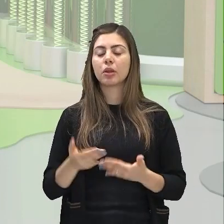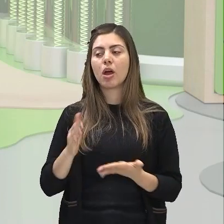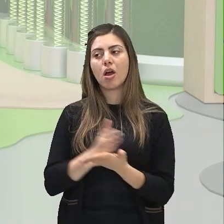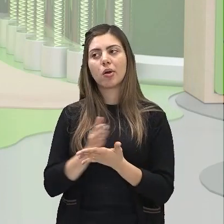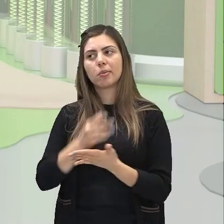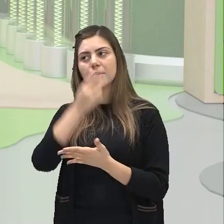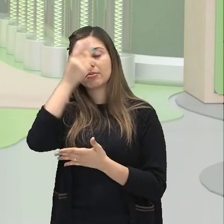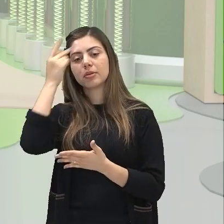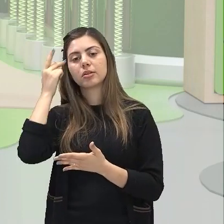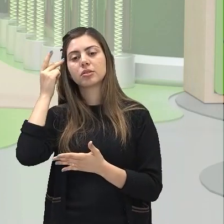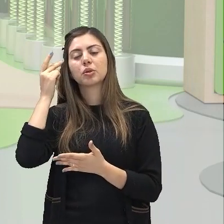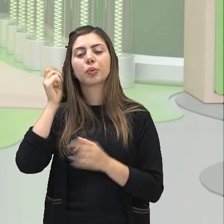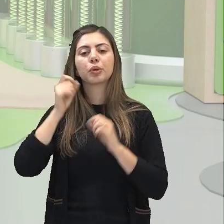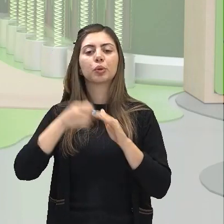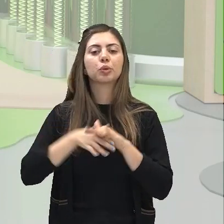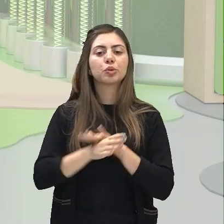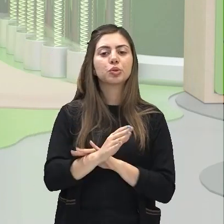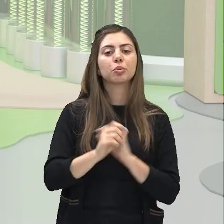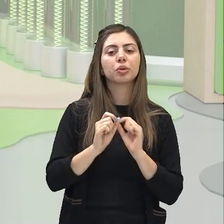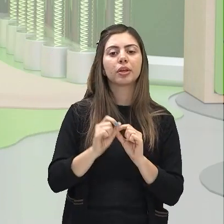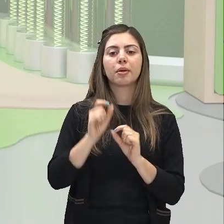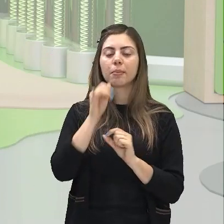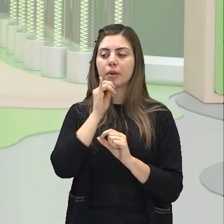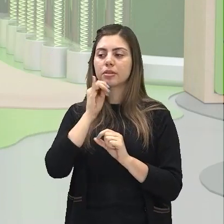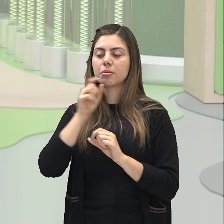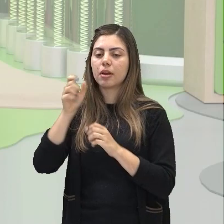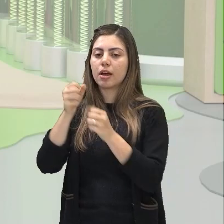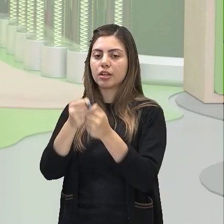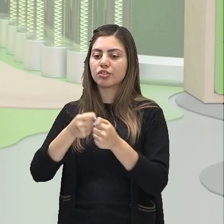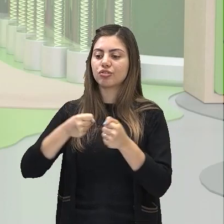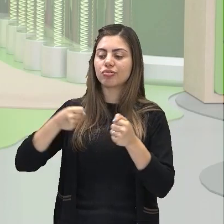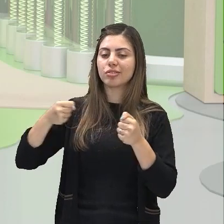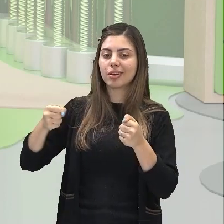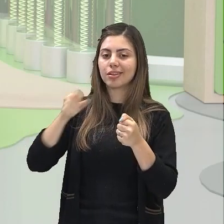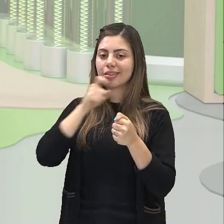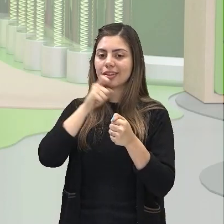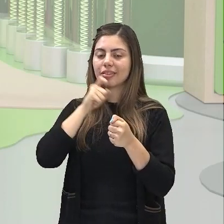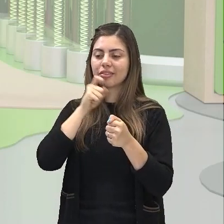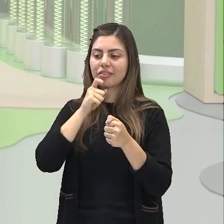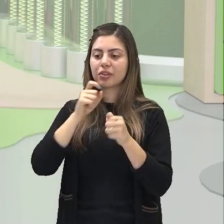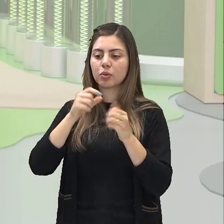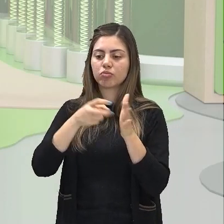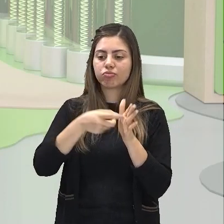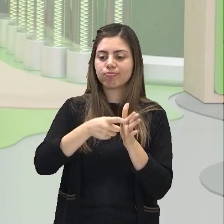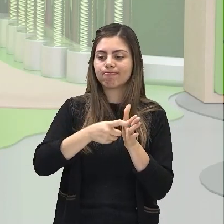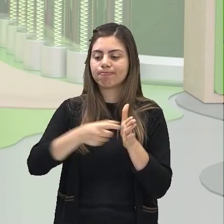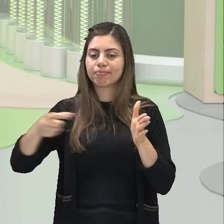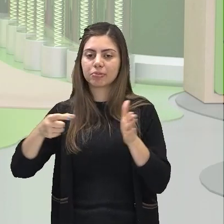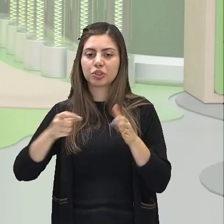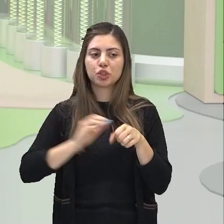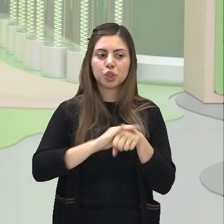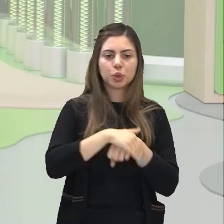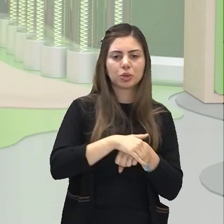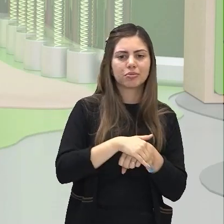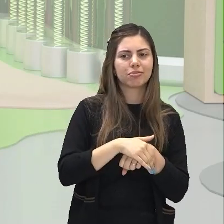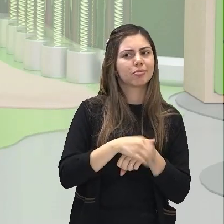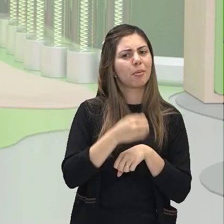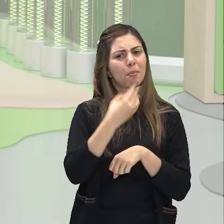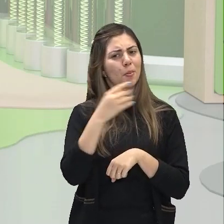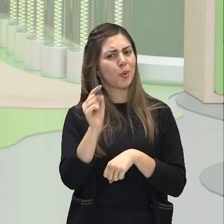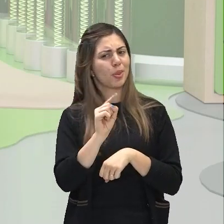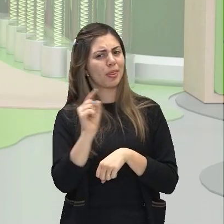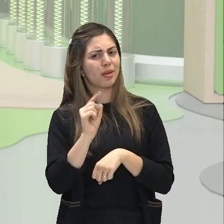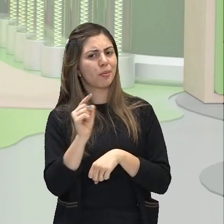de desligar alguns equipamentos, como a geladeira, por exemplo, durante a noite. Só que essa não é uma dica muito boa. Por quê? Quando